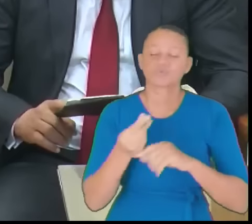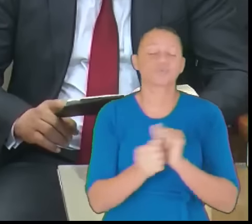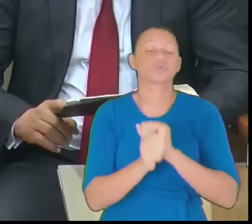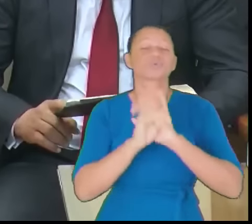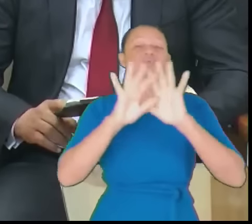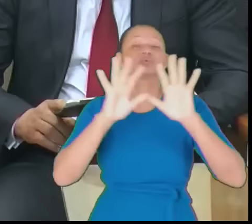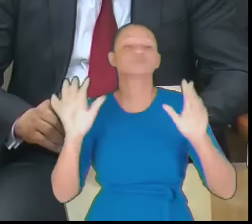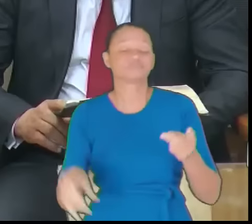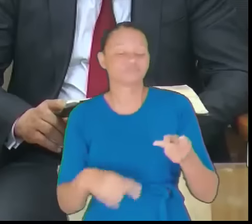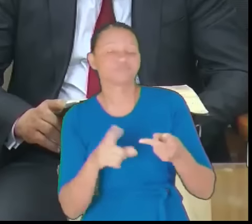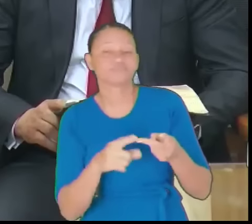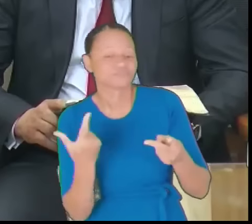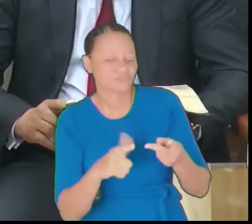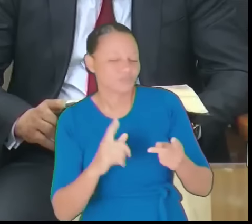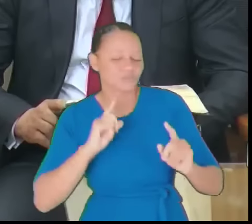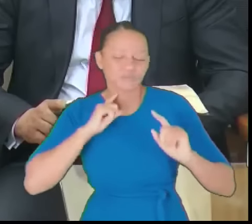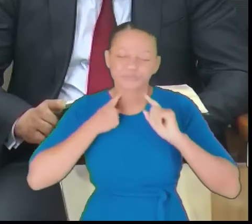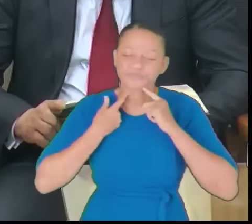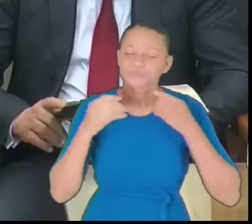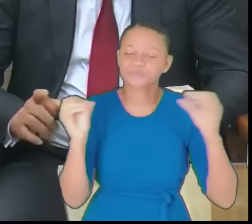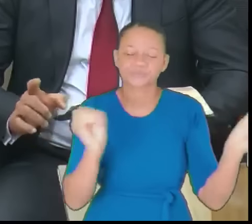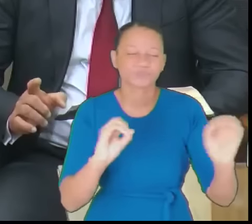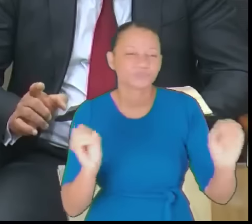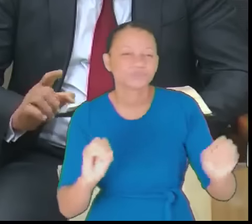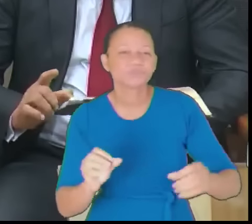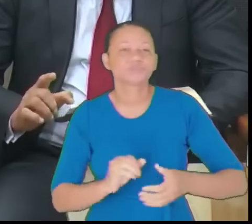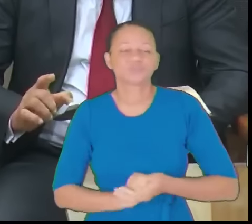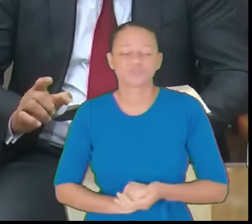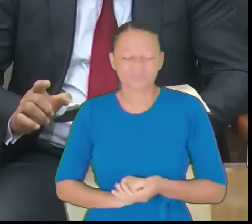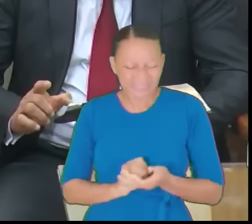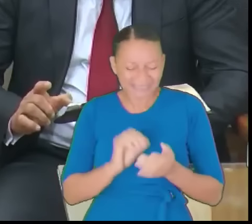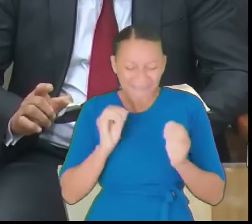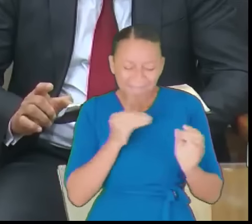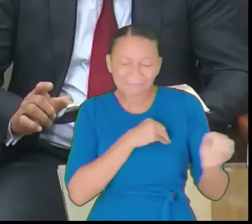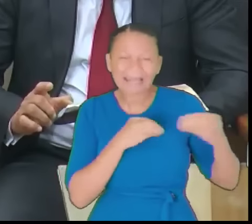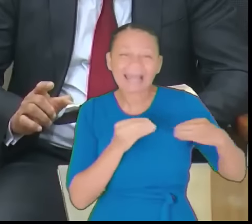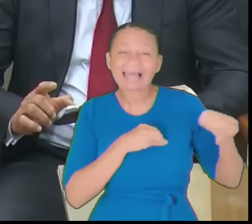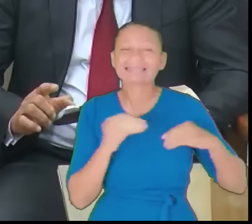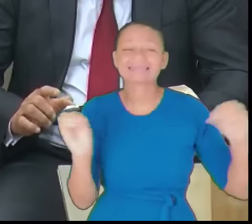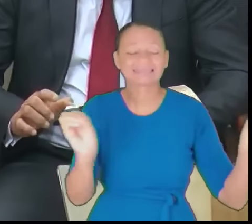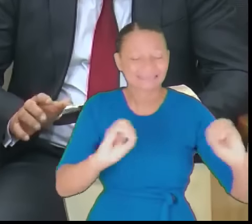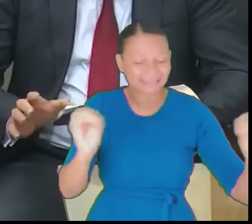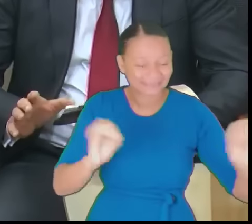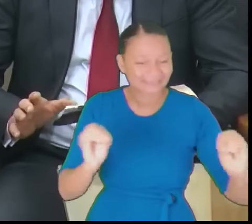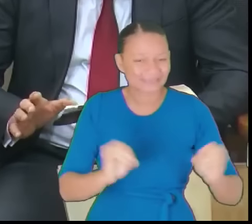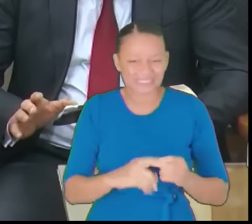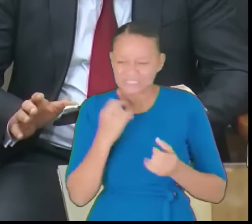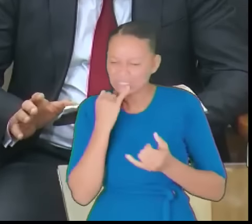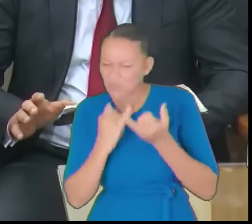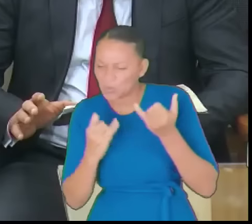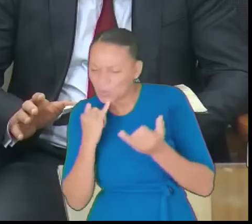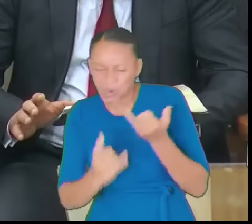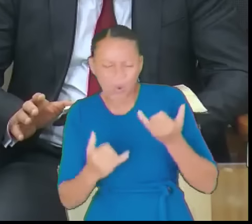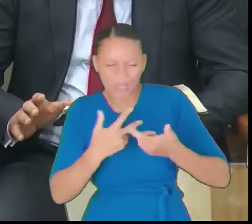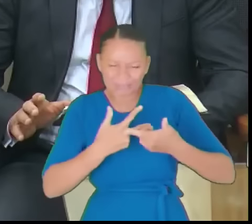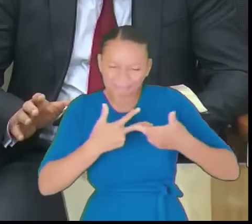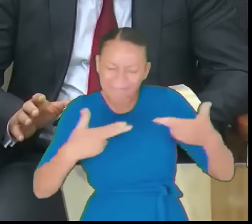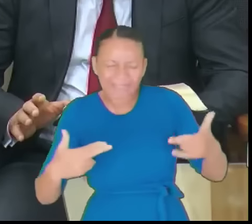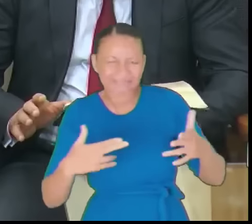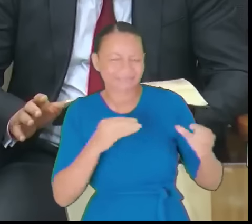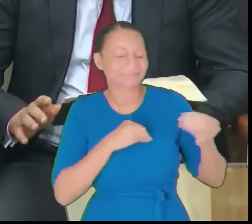Segundo, sem mácula. Terceiro, nem ruga. Quarto, nem coisa semelhante. Jesus, ele